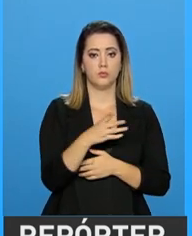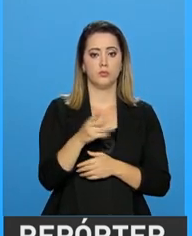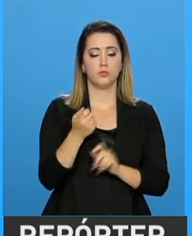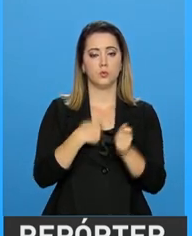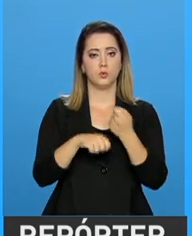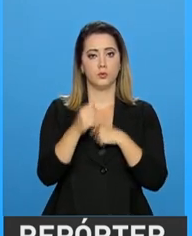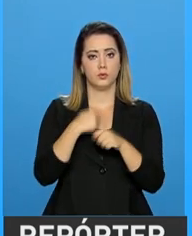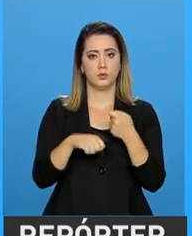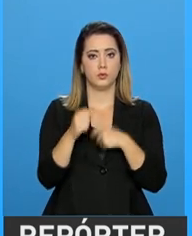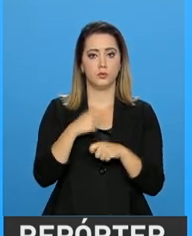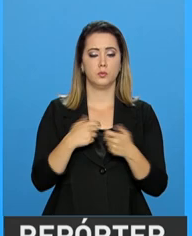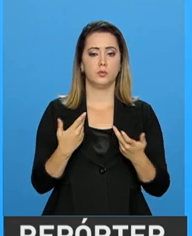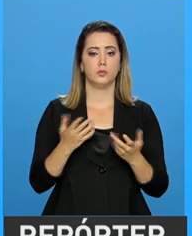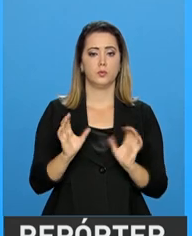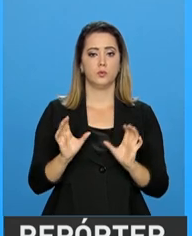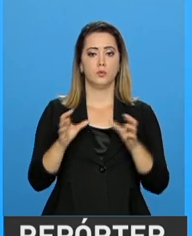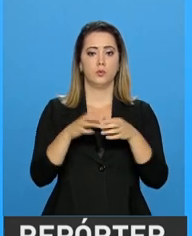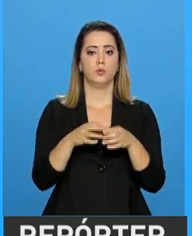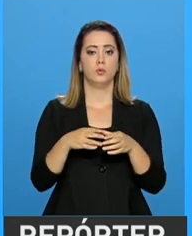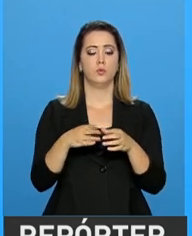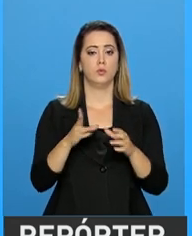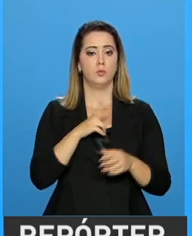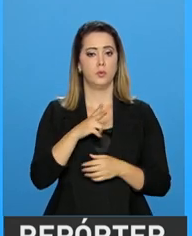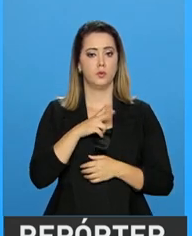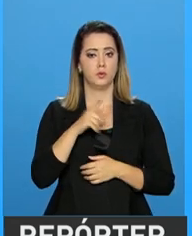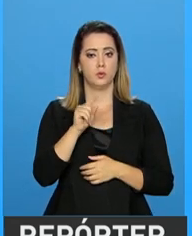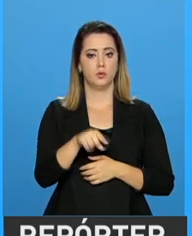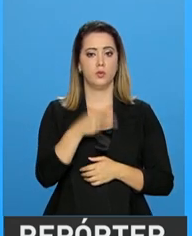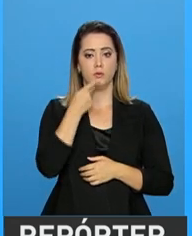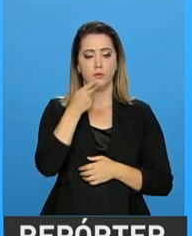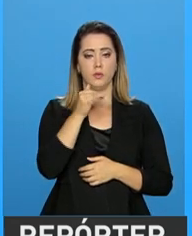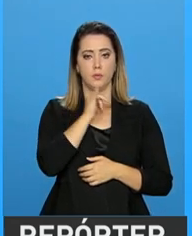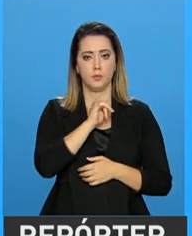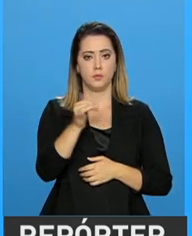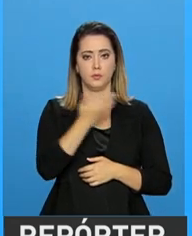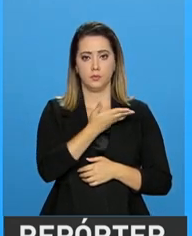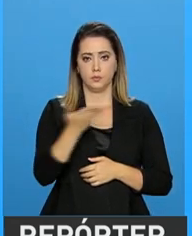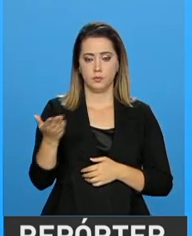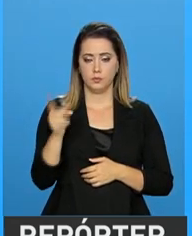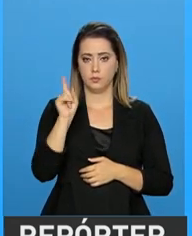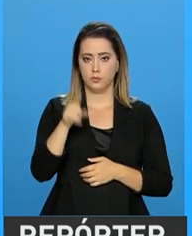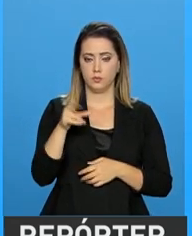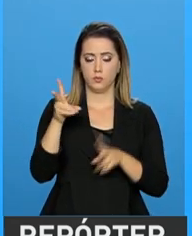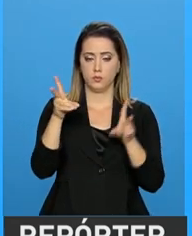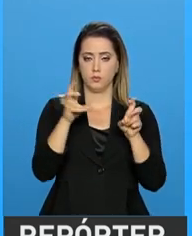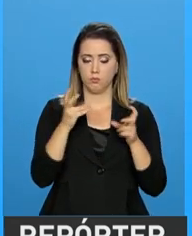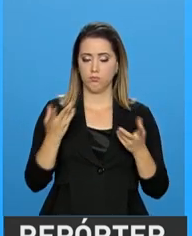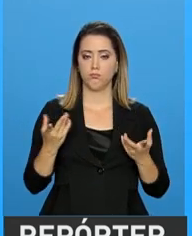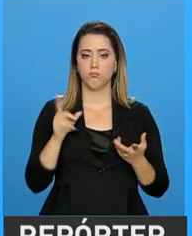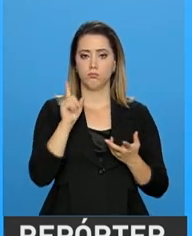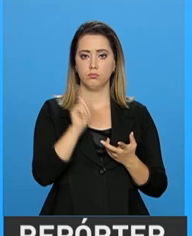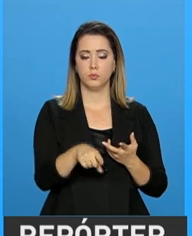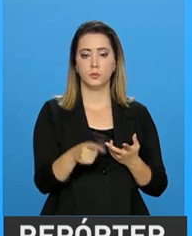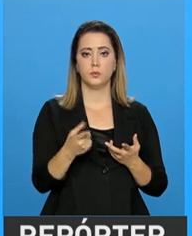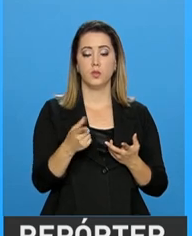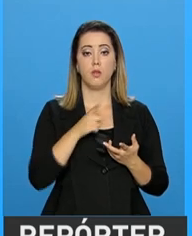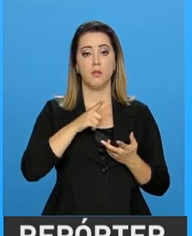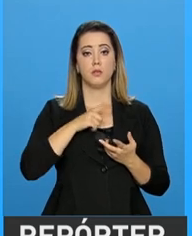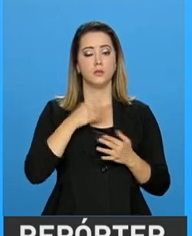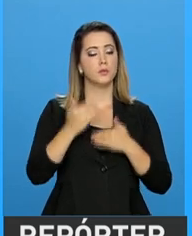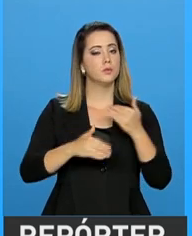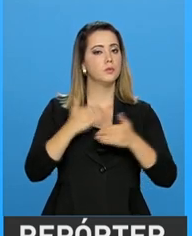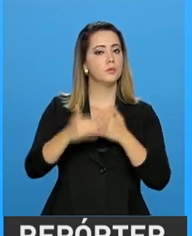econômica o setor privado e o que era adiantar essa observação tem